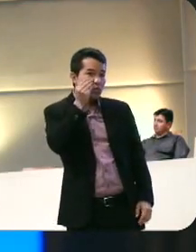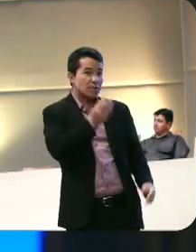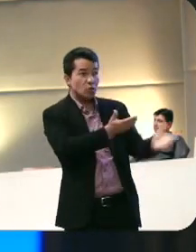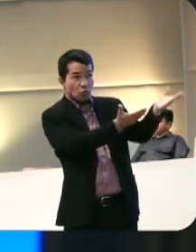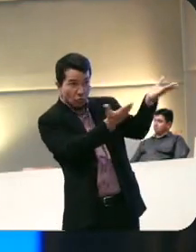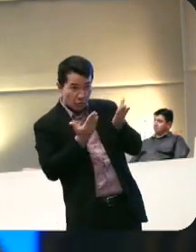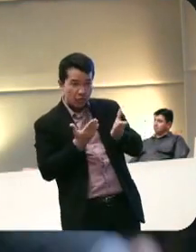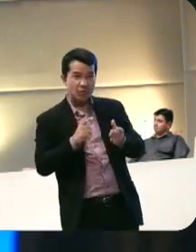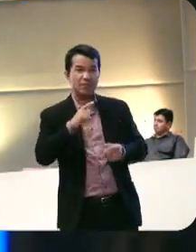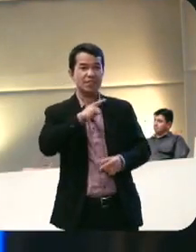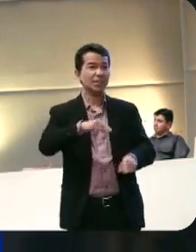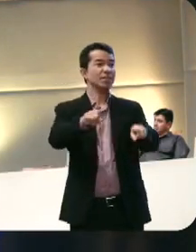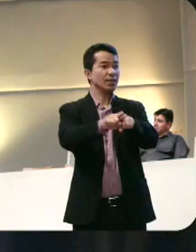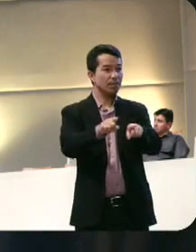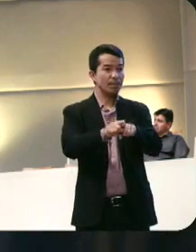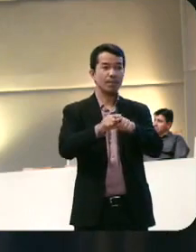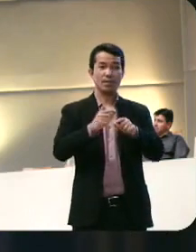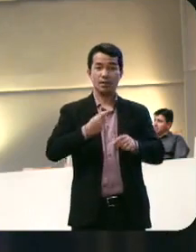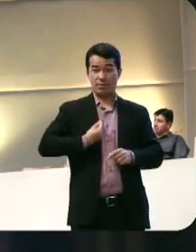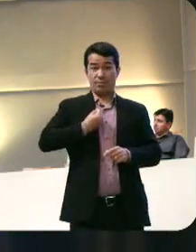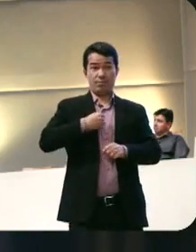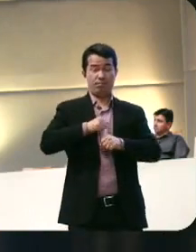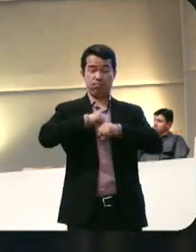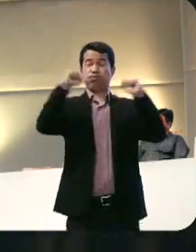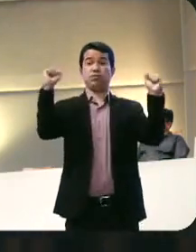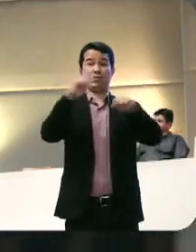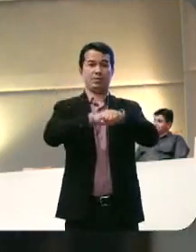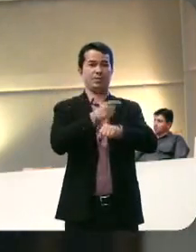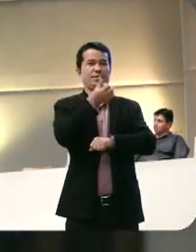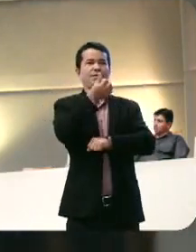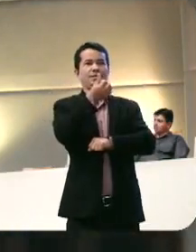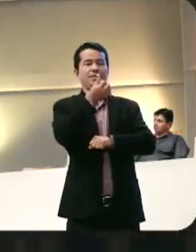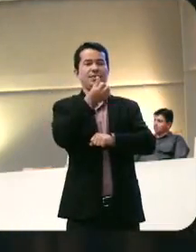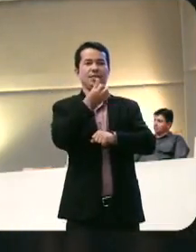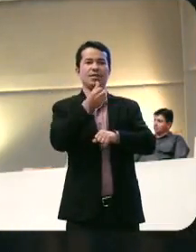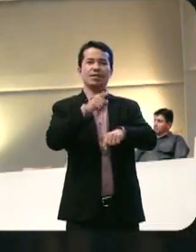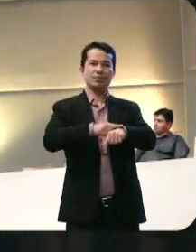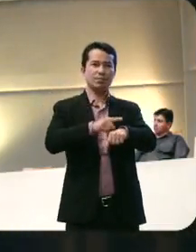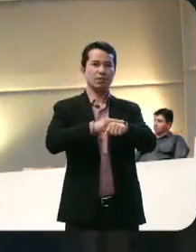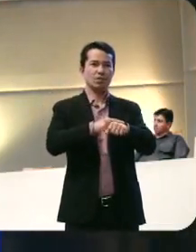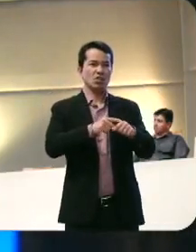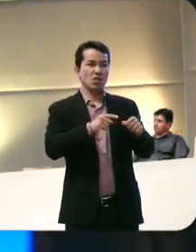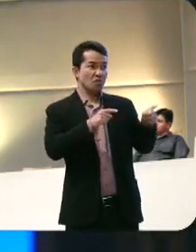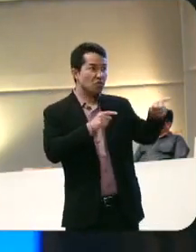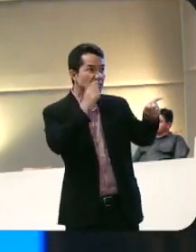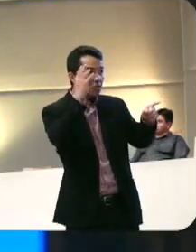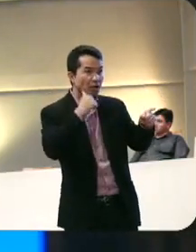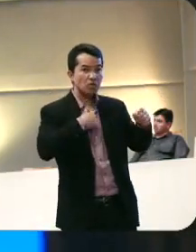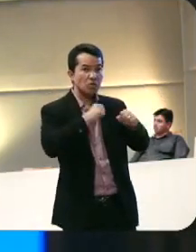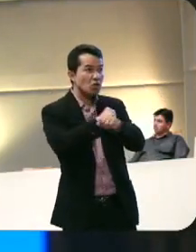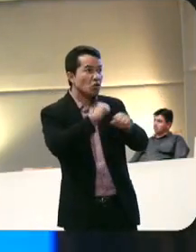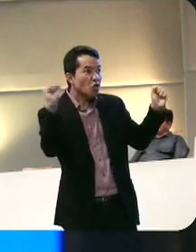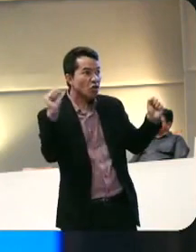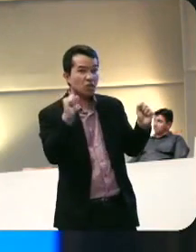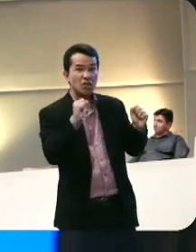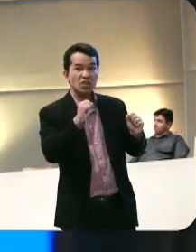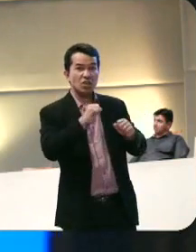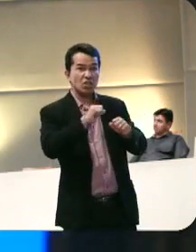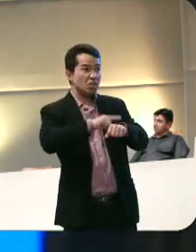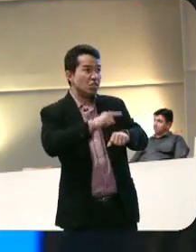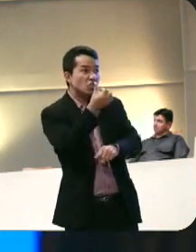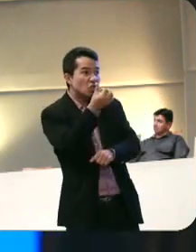horas da manhã. O cara começou a acordar às 6 horas da manhã, e aí manda um áudio para ele: cara, eu fui orar lá com o pastor da tua igreja